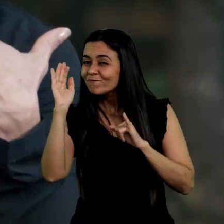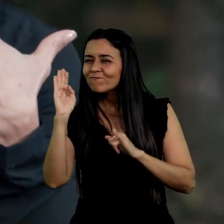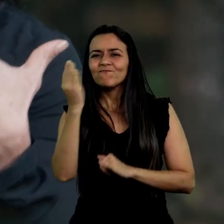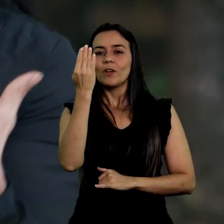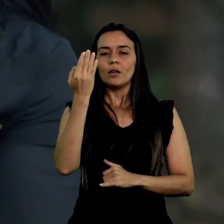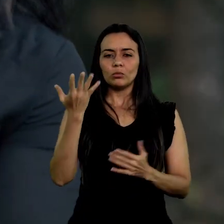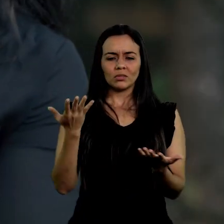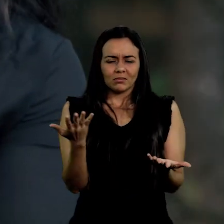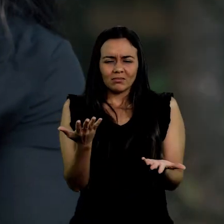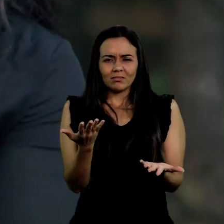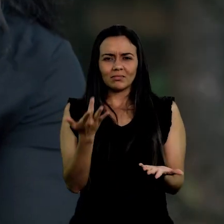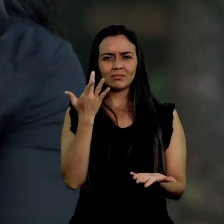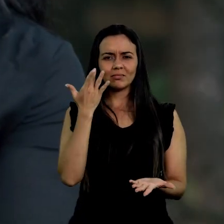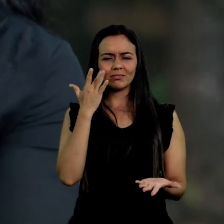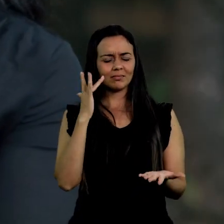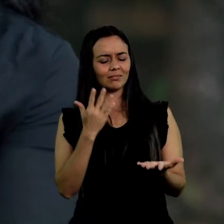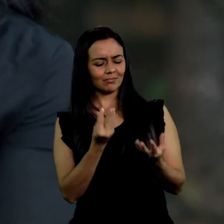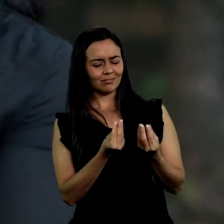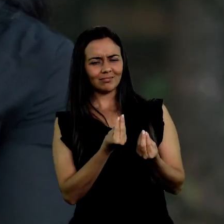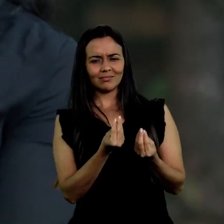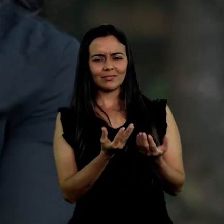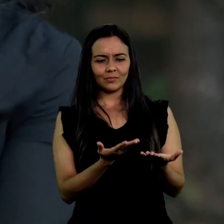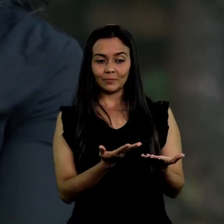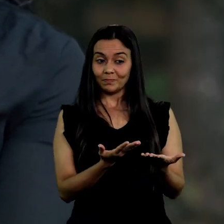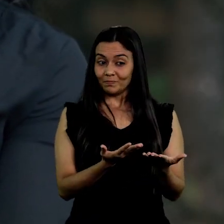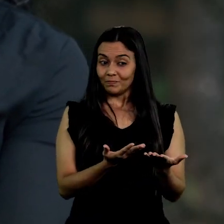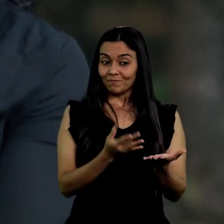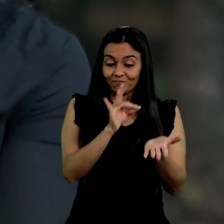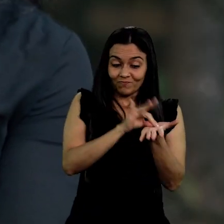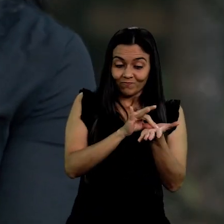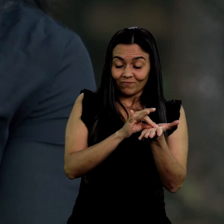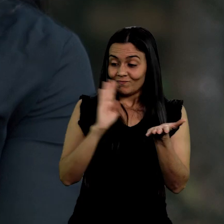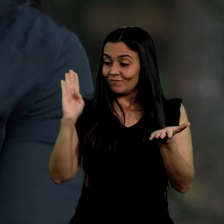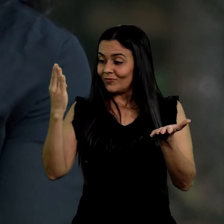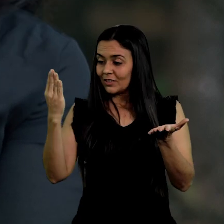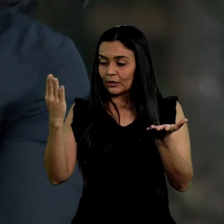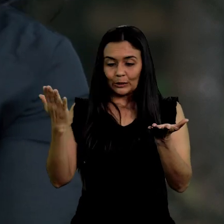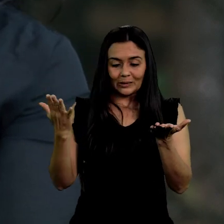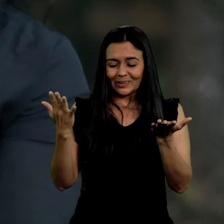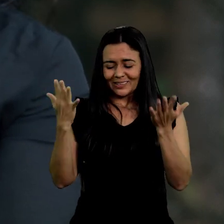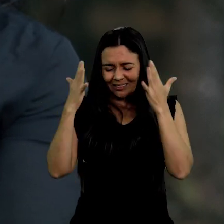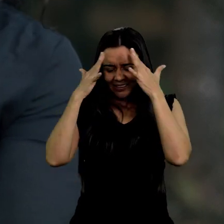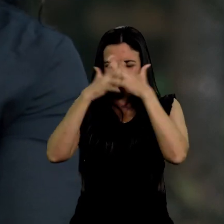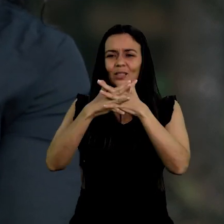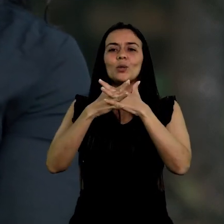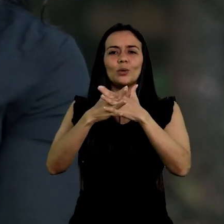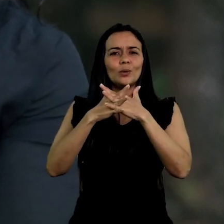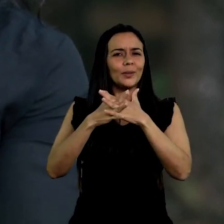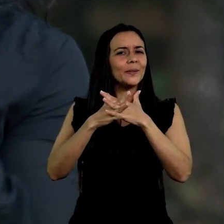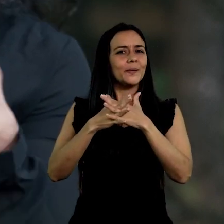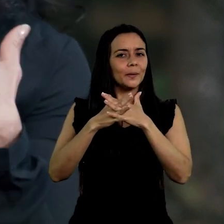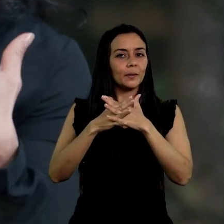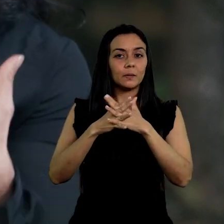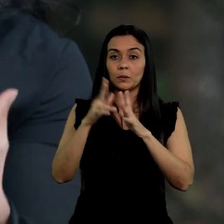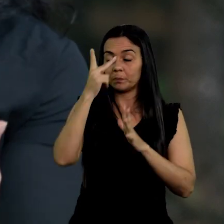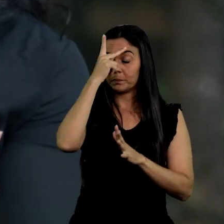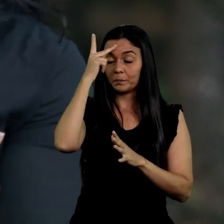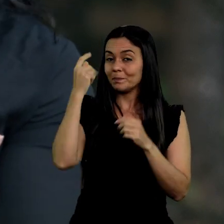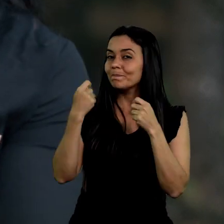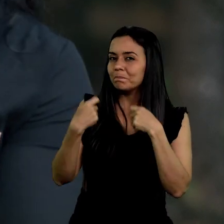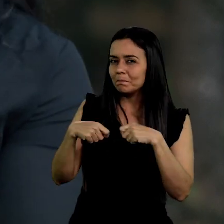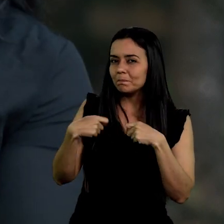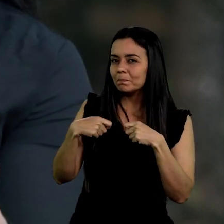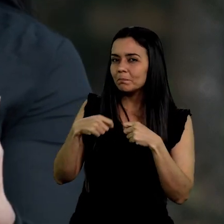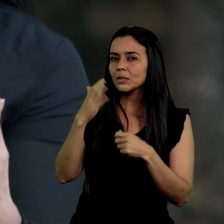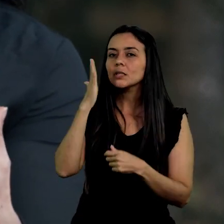de informações que não tinham validade e que atrapalharam muito o processo. E a pessoa não se